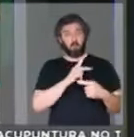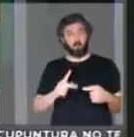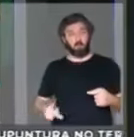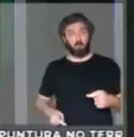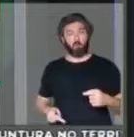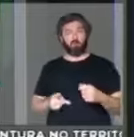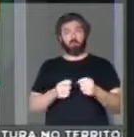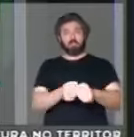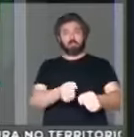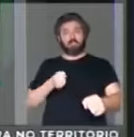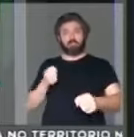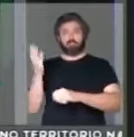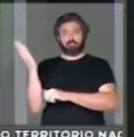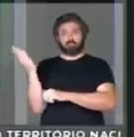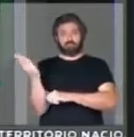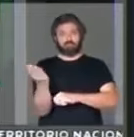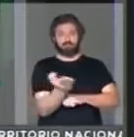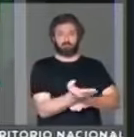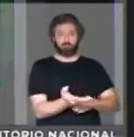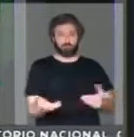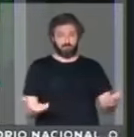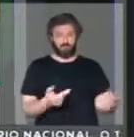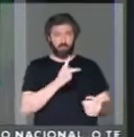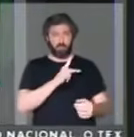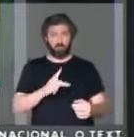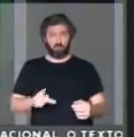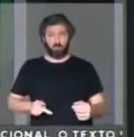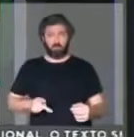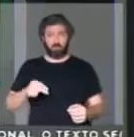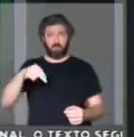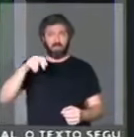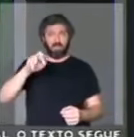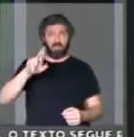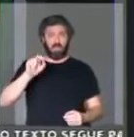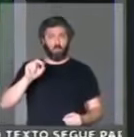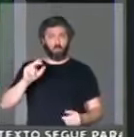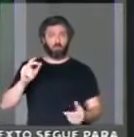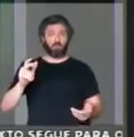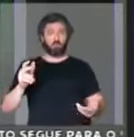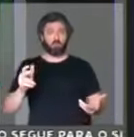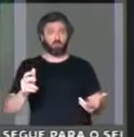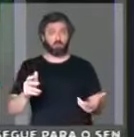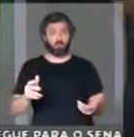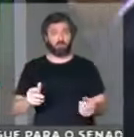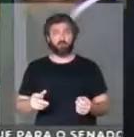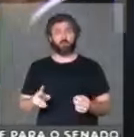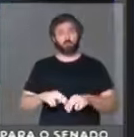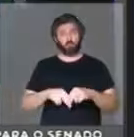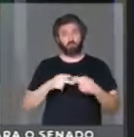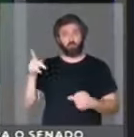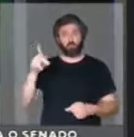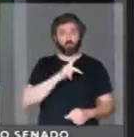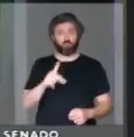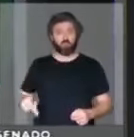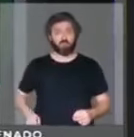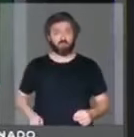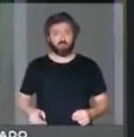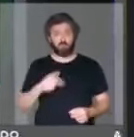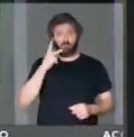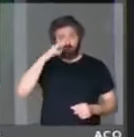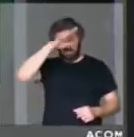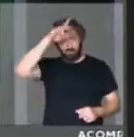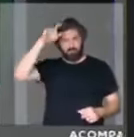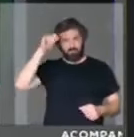motosserra agora está se dizendo que o presidente nero e é por causa da posição do ex-presidente que acha que a